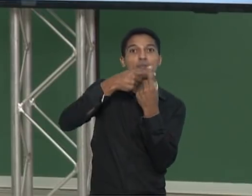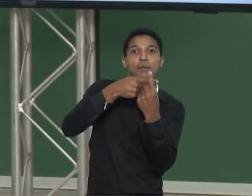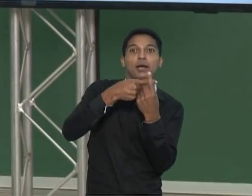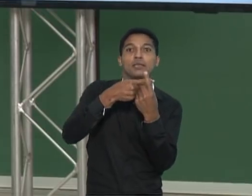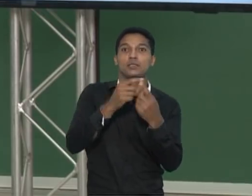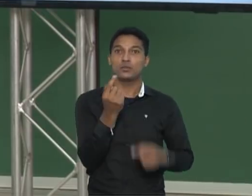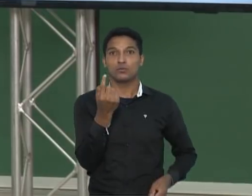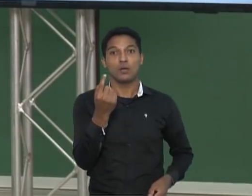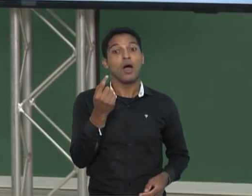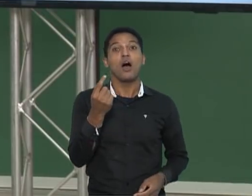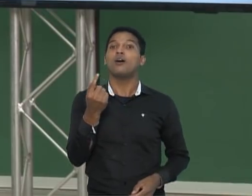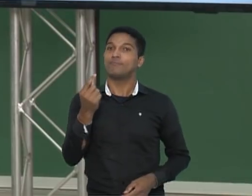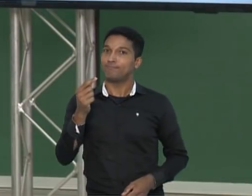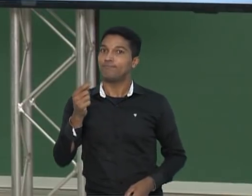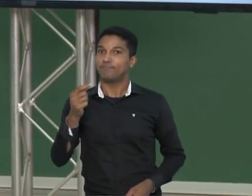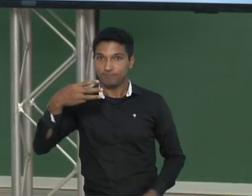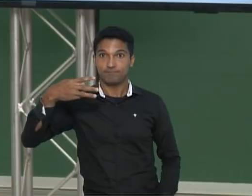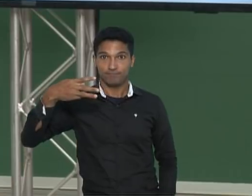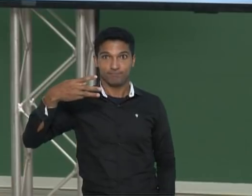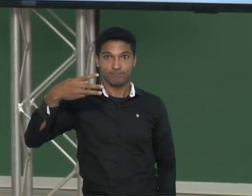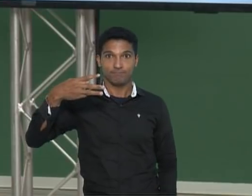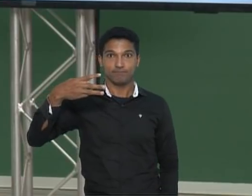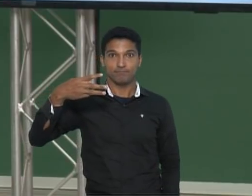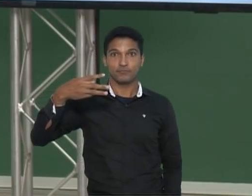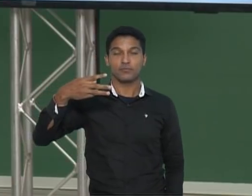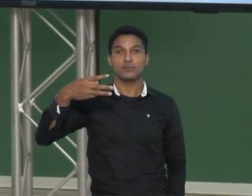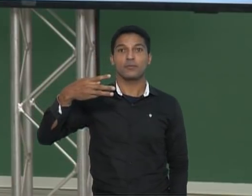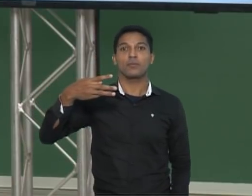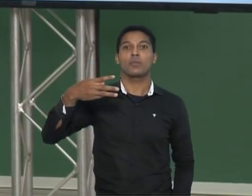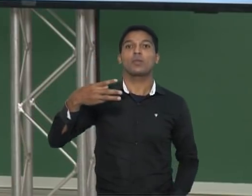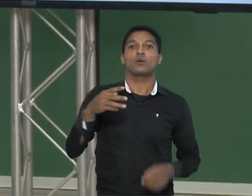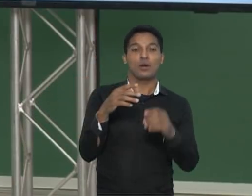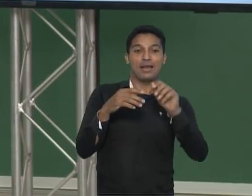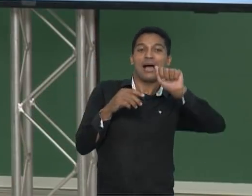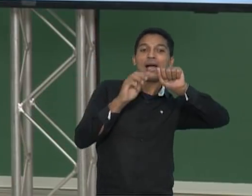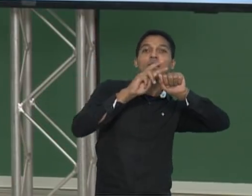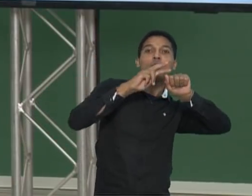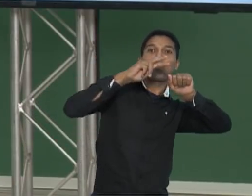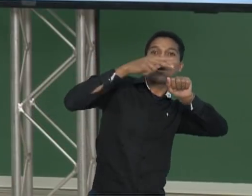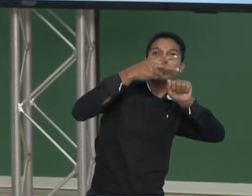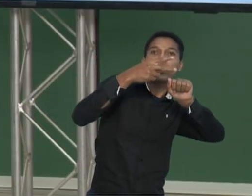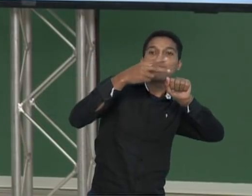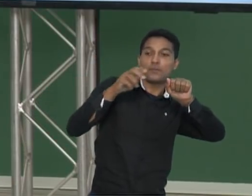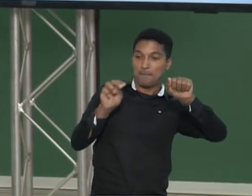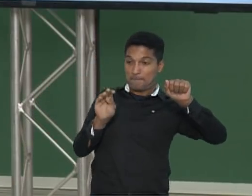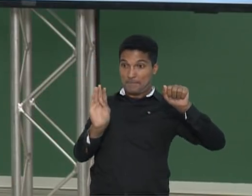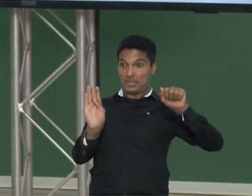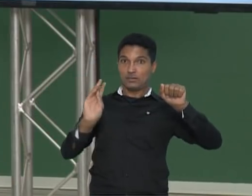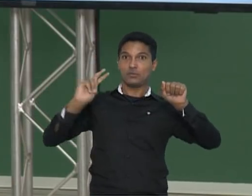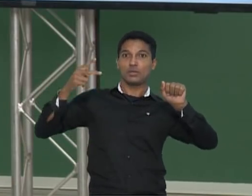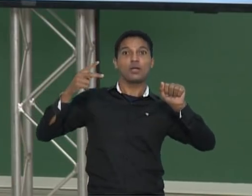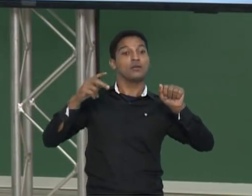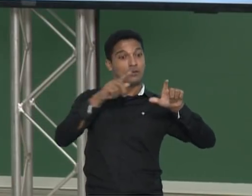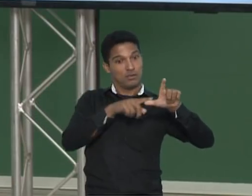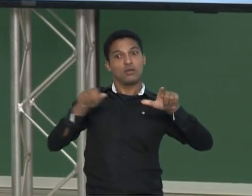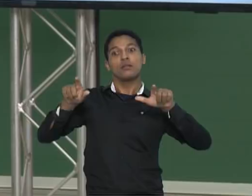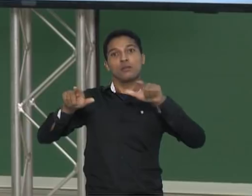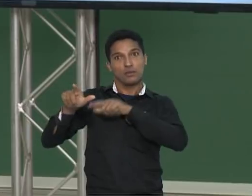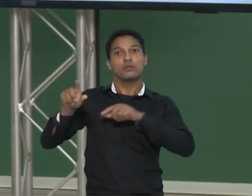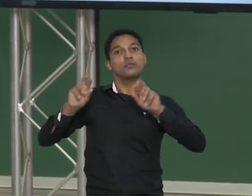isso que surgiu o 3. E assim eu fiz o a ao quadrado com b ao quadrado, são letras diferentes, eu